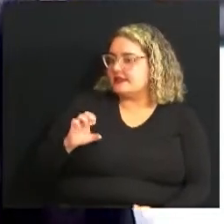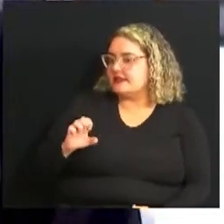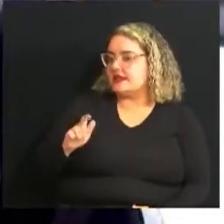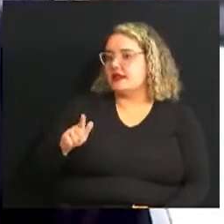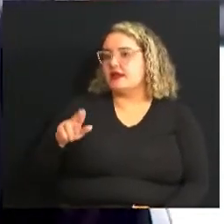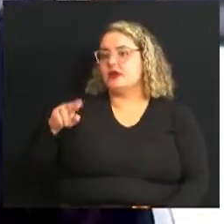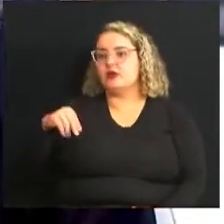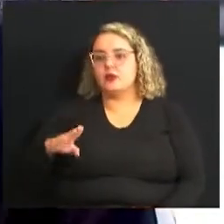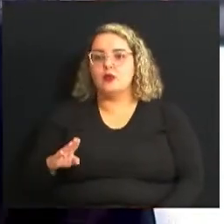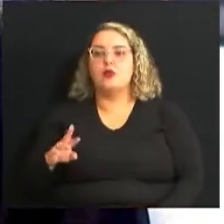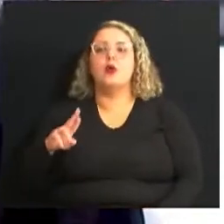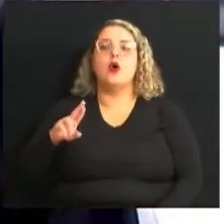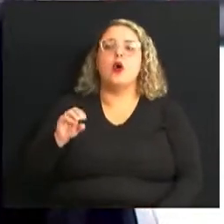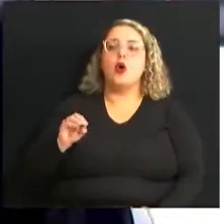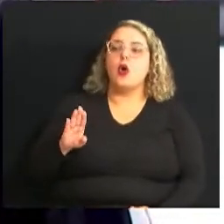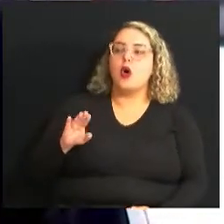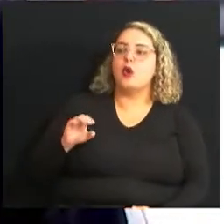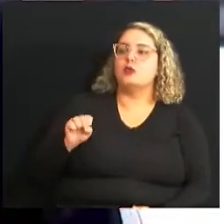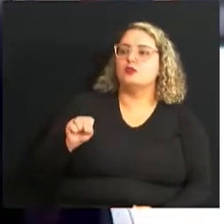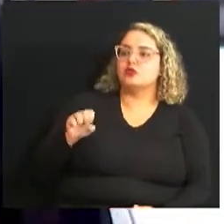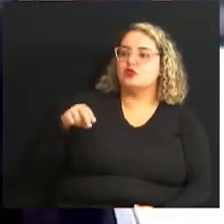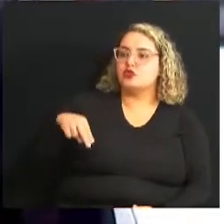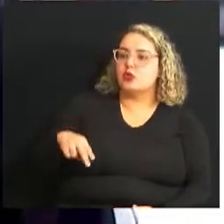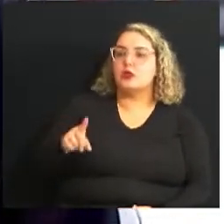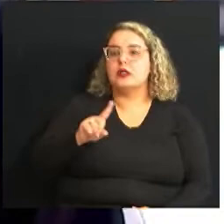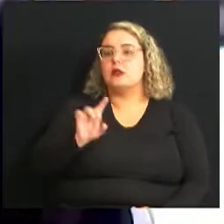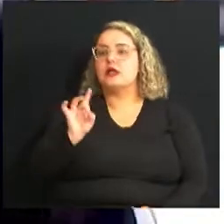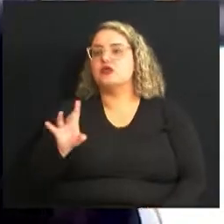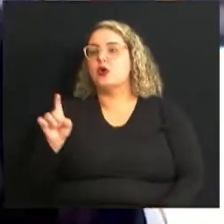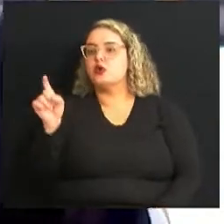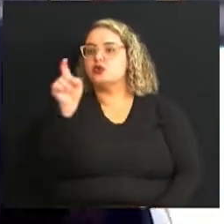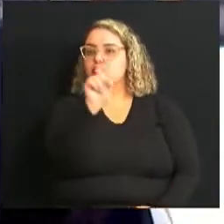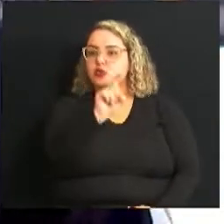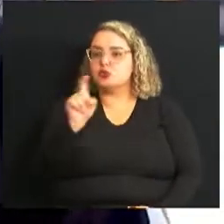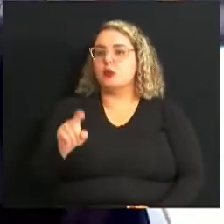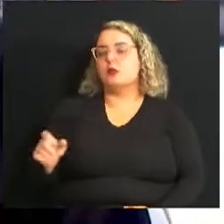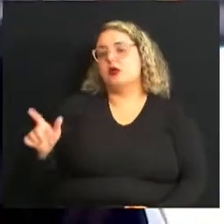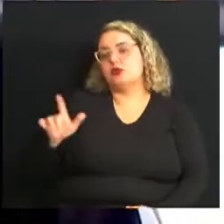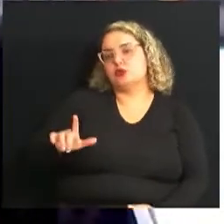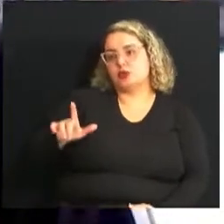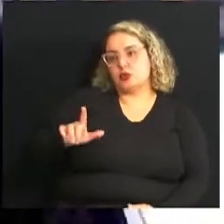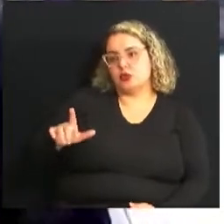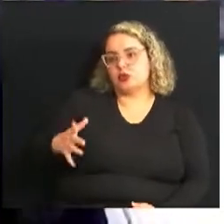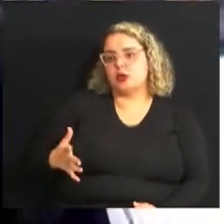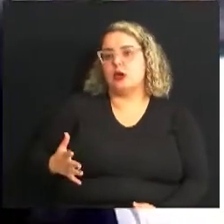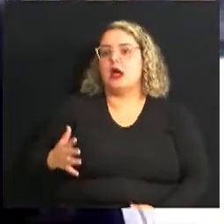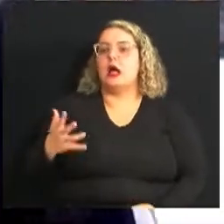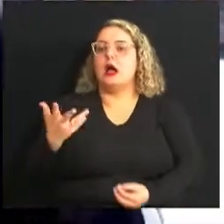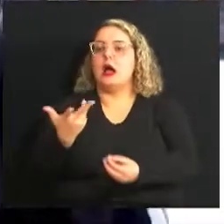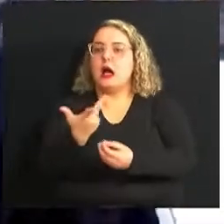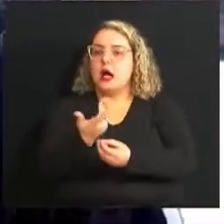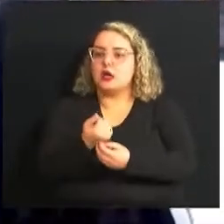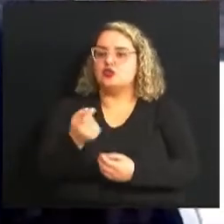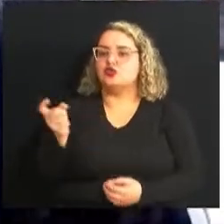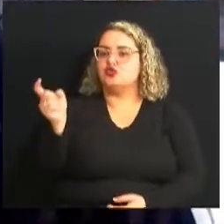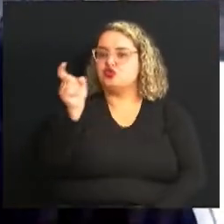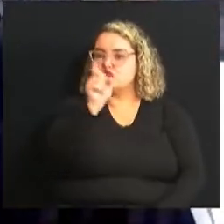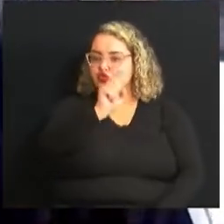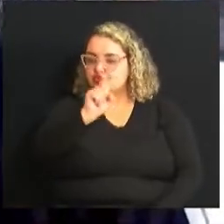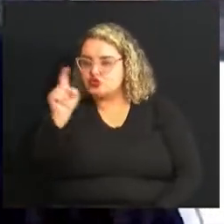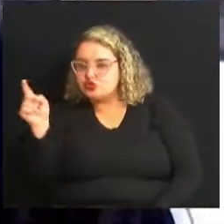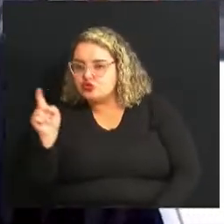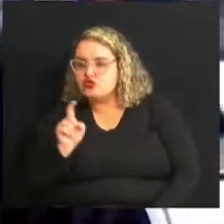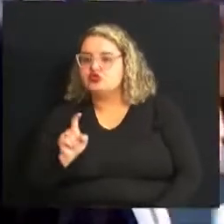Robson, outras vertentes que não é só o grafite, mas claro, a arte, né, o grafite, ele vem